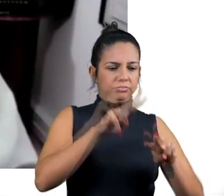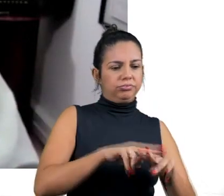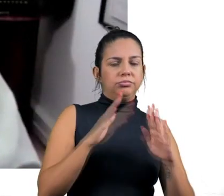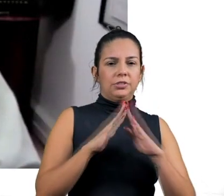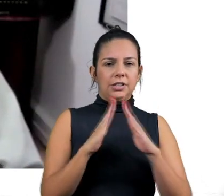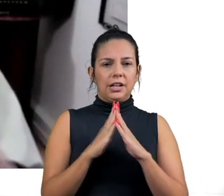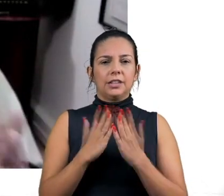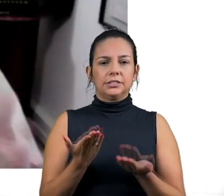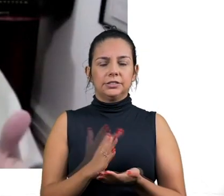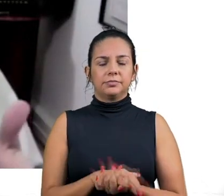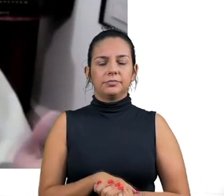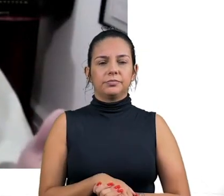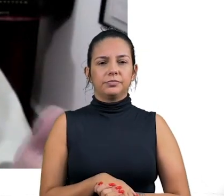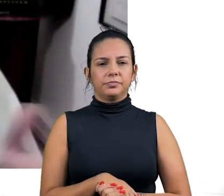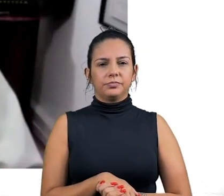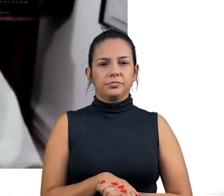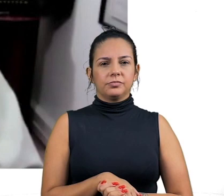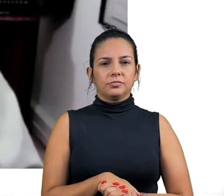confinados, não é?